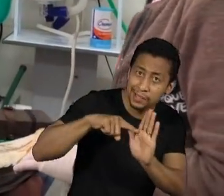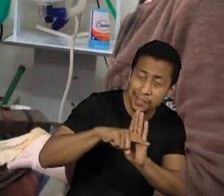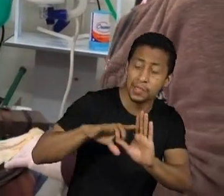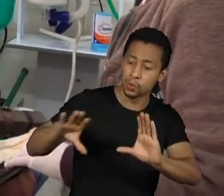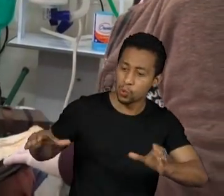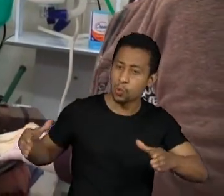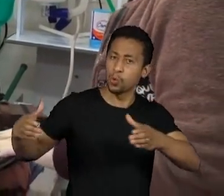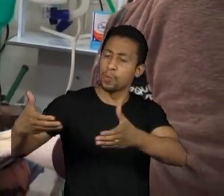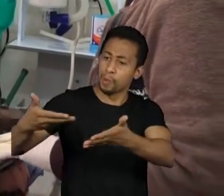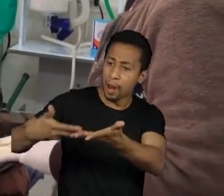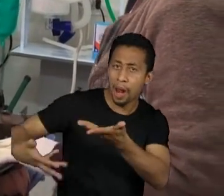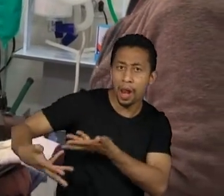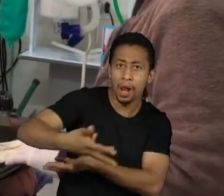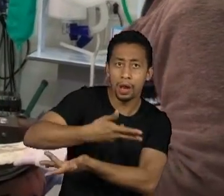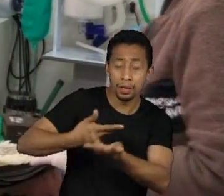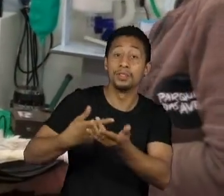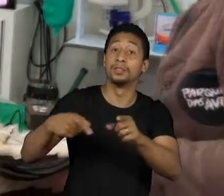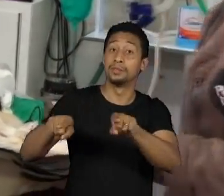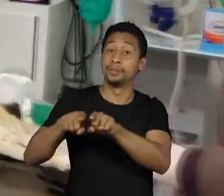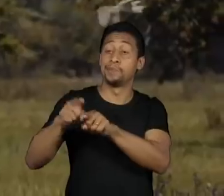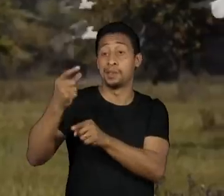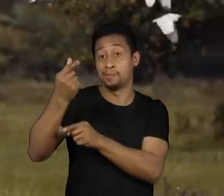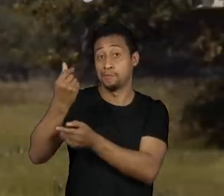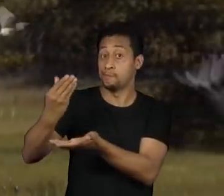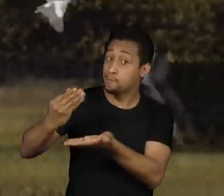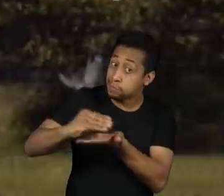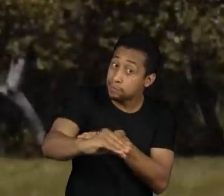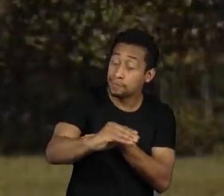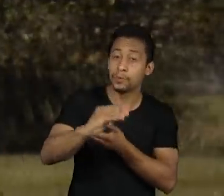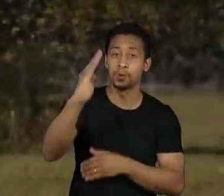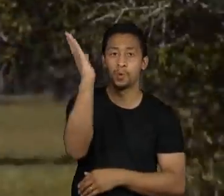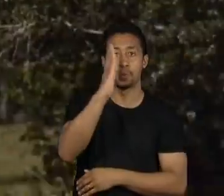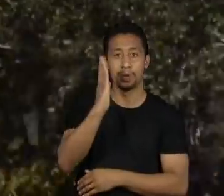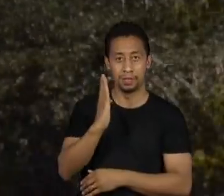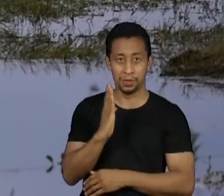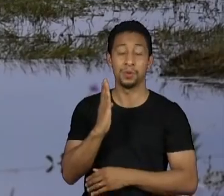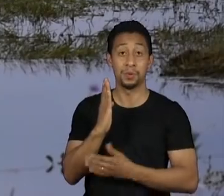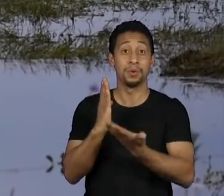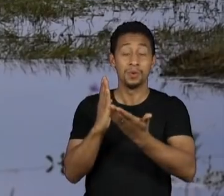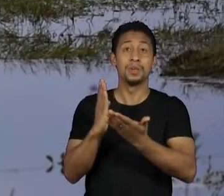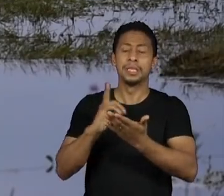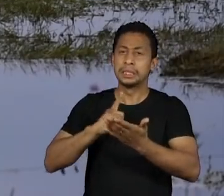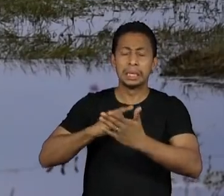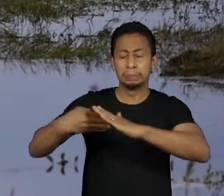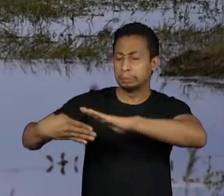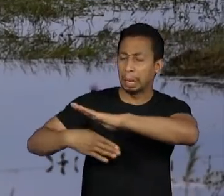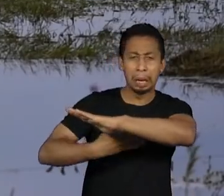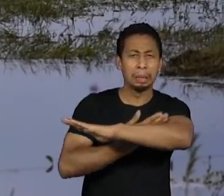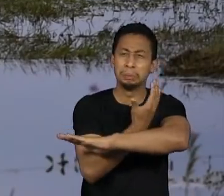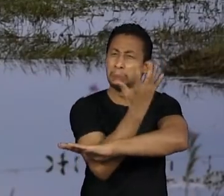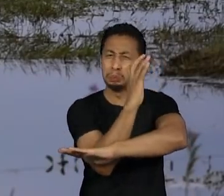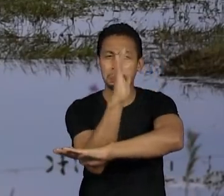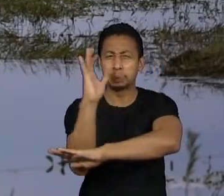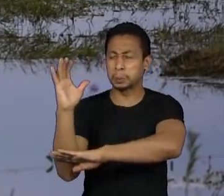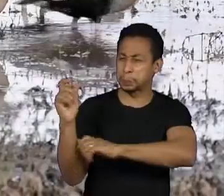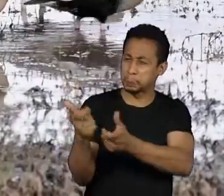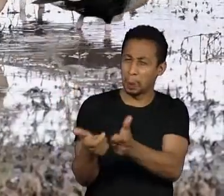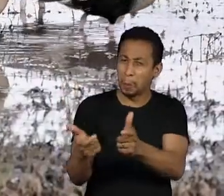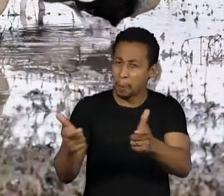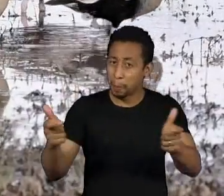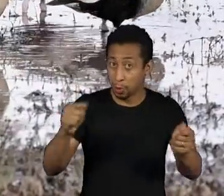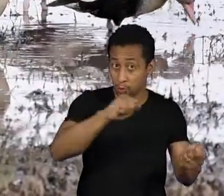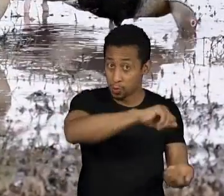trabalho coletivo e financiamento. O Brasil, um dos países mais biodiversos do mundo, é